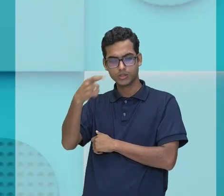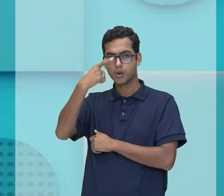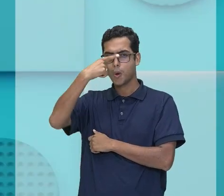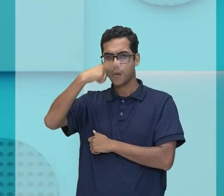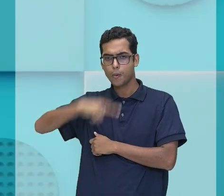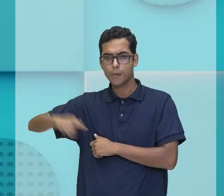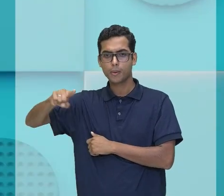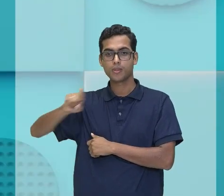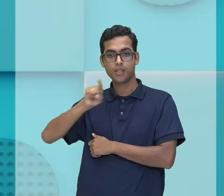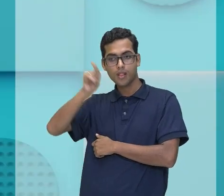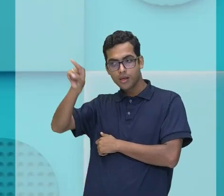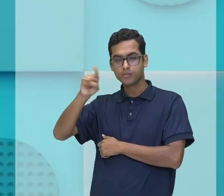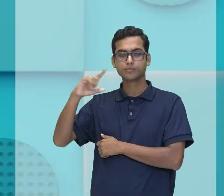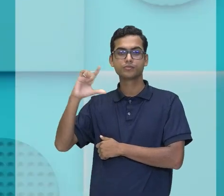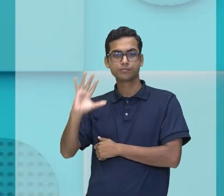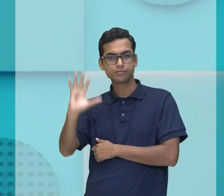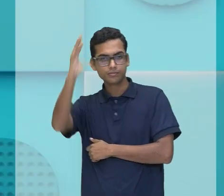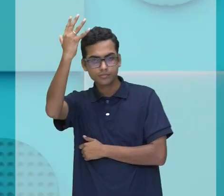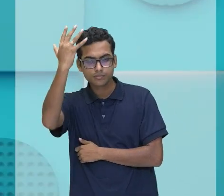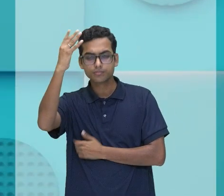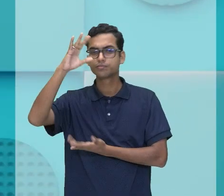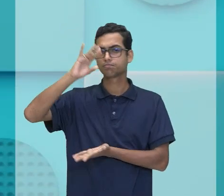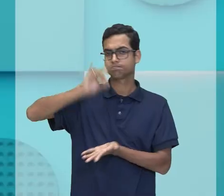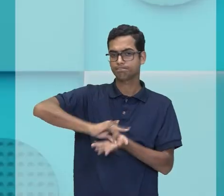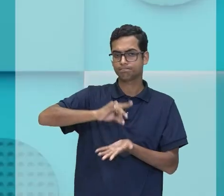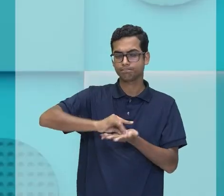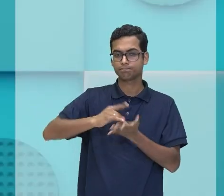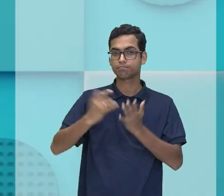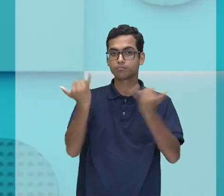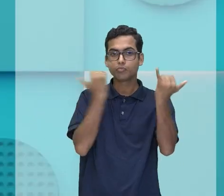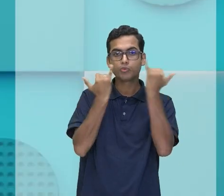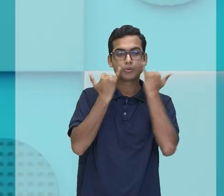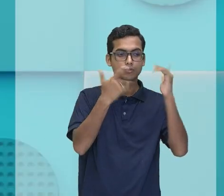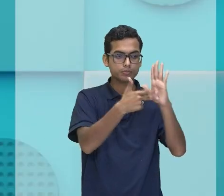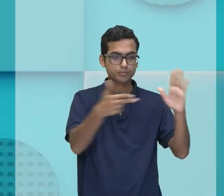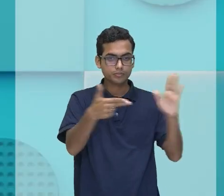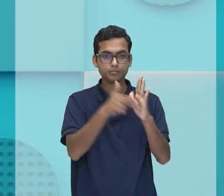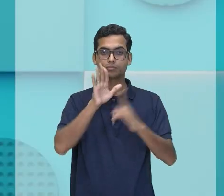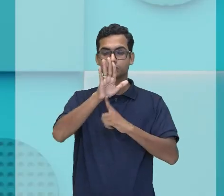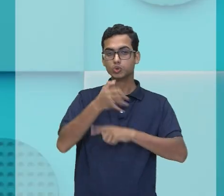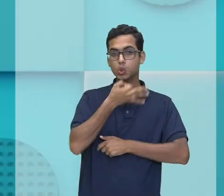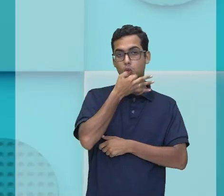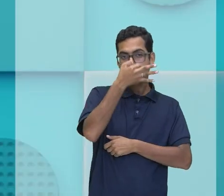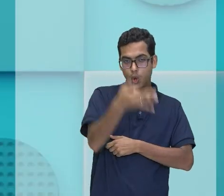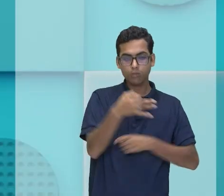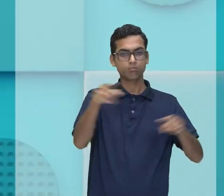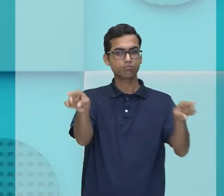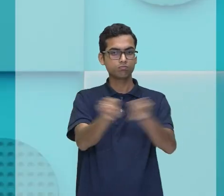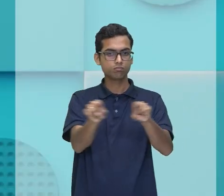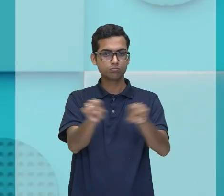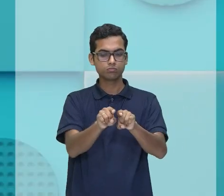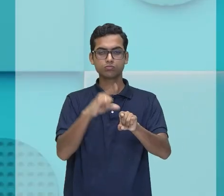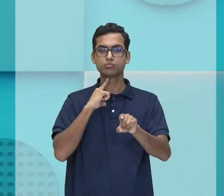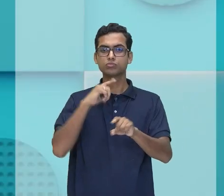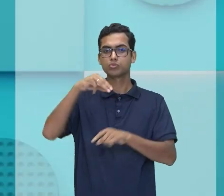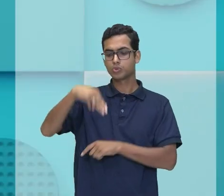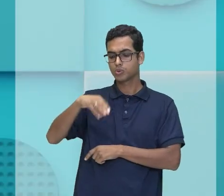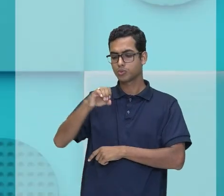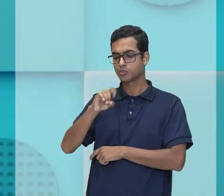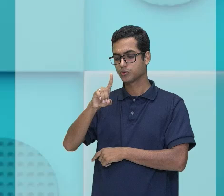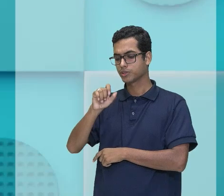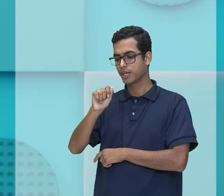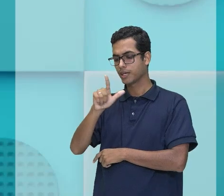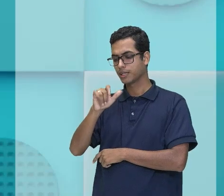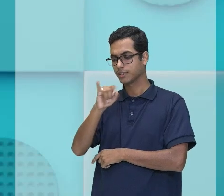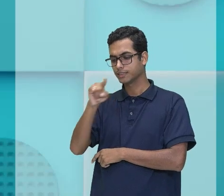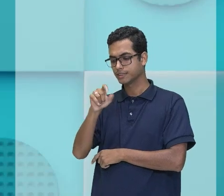ela traz o fato, certo? Lembrando mais uma vez, nós falamos de opinar, nós falamos de modalizadores discursivos, né?